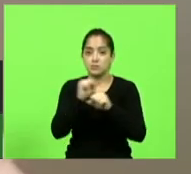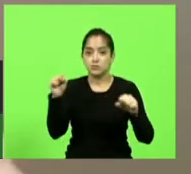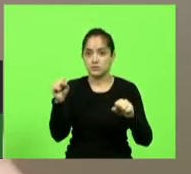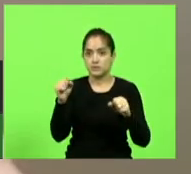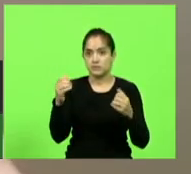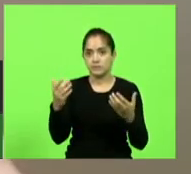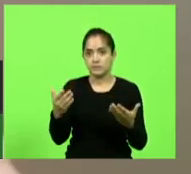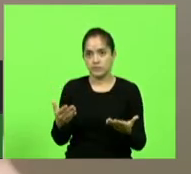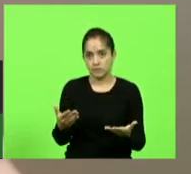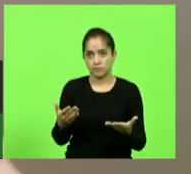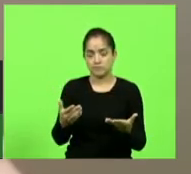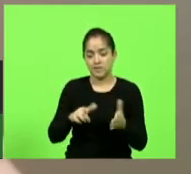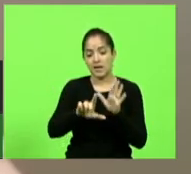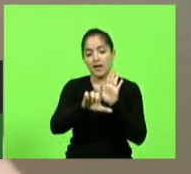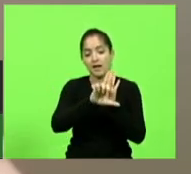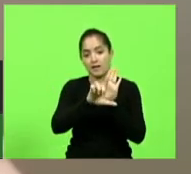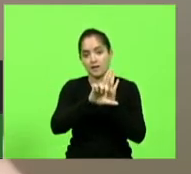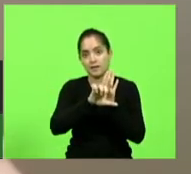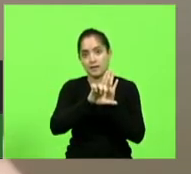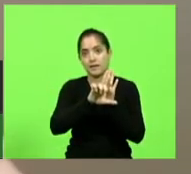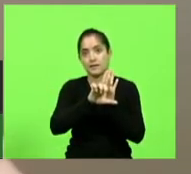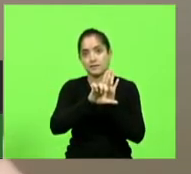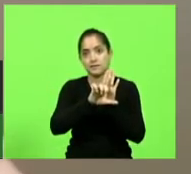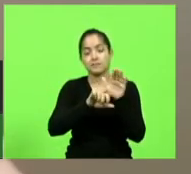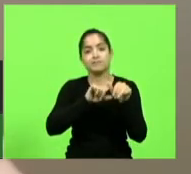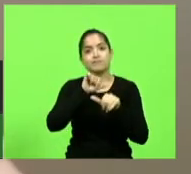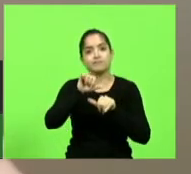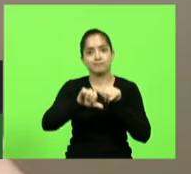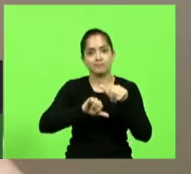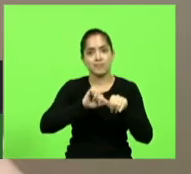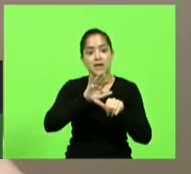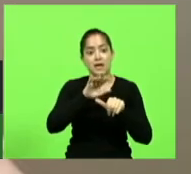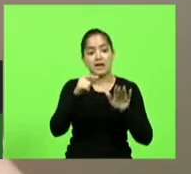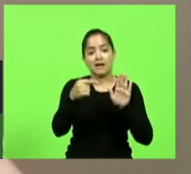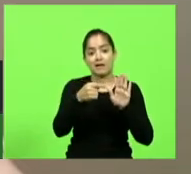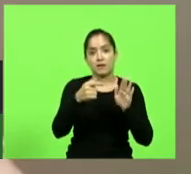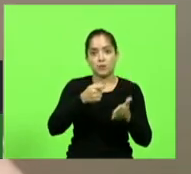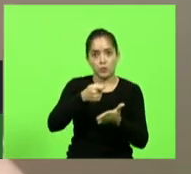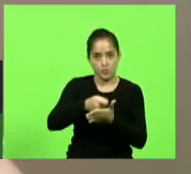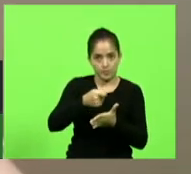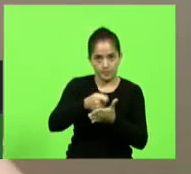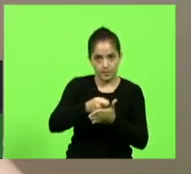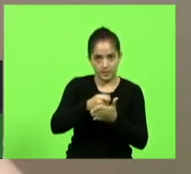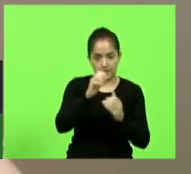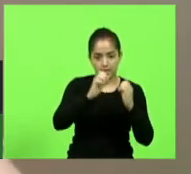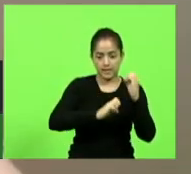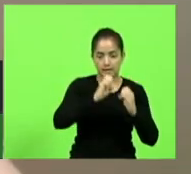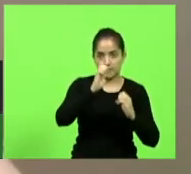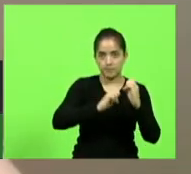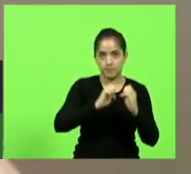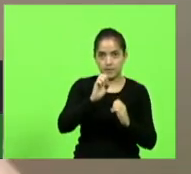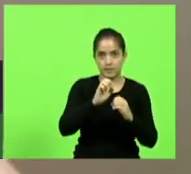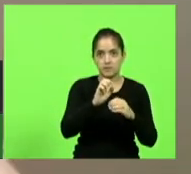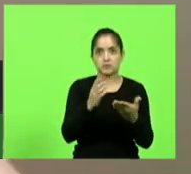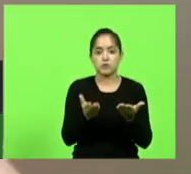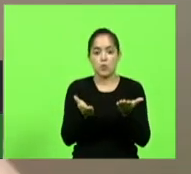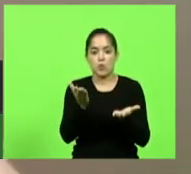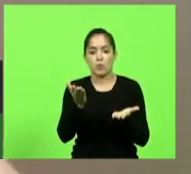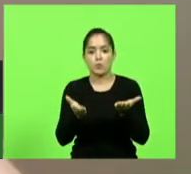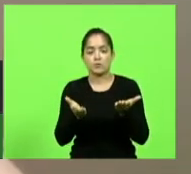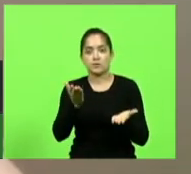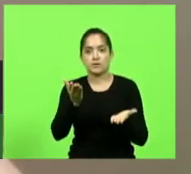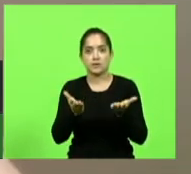a própria lei que se tenta alterar, ela obriga que a agência reguladora mantenha o equilíbrio financeiro da